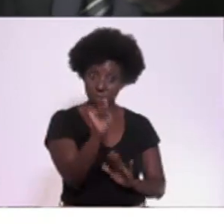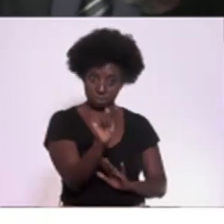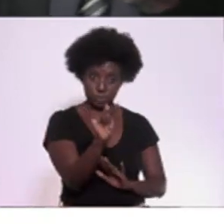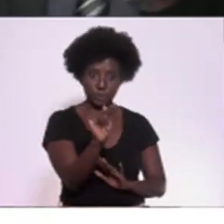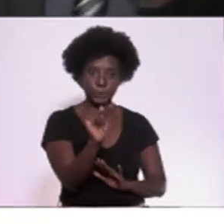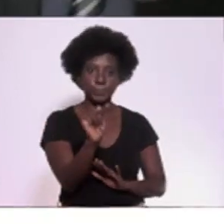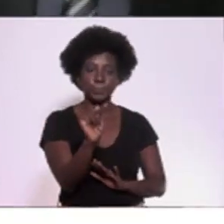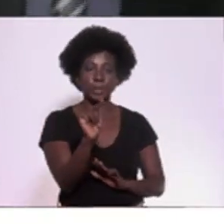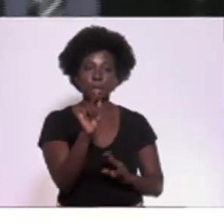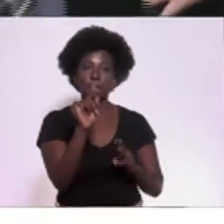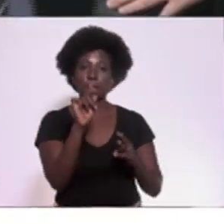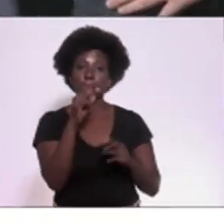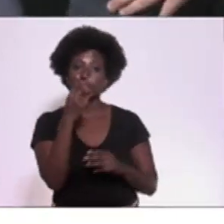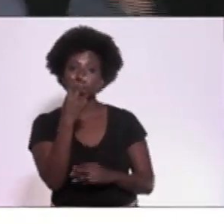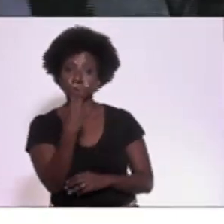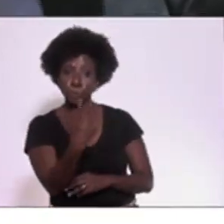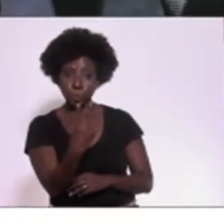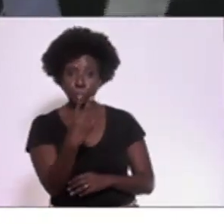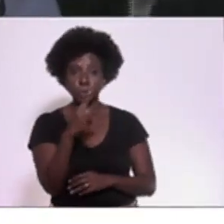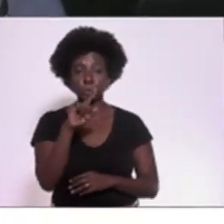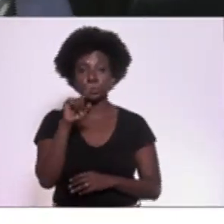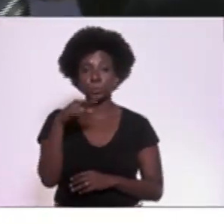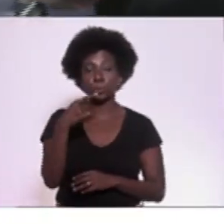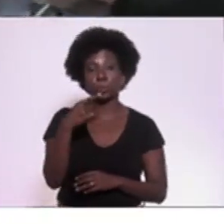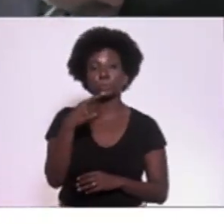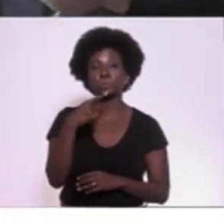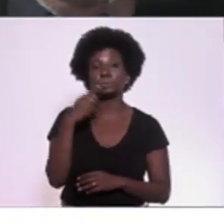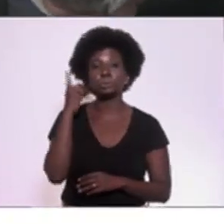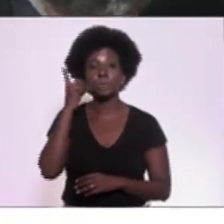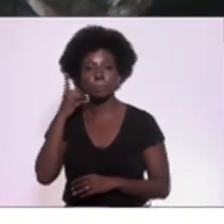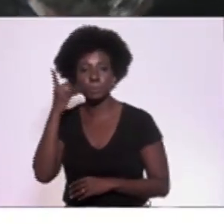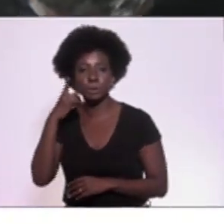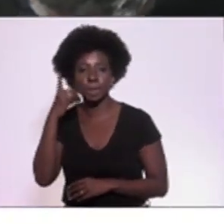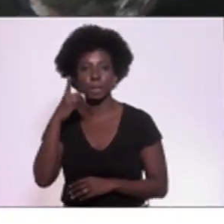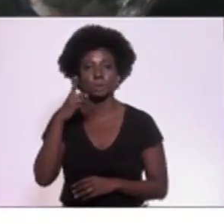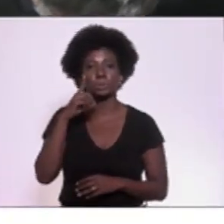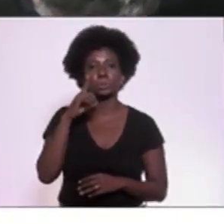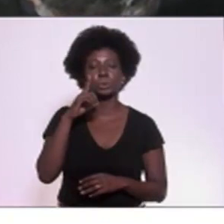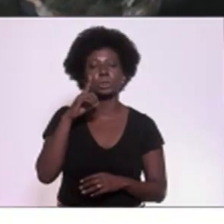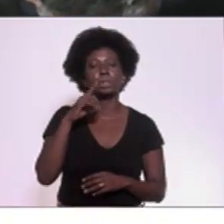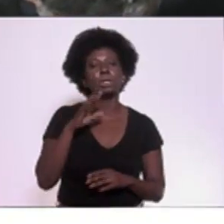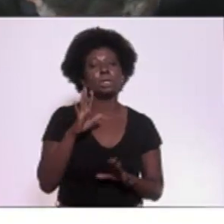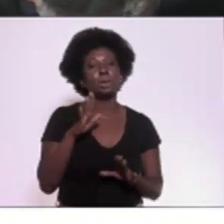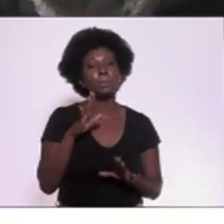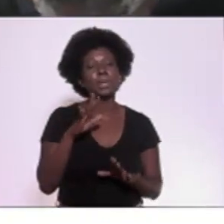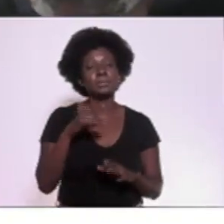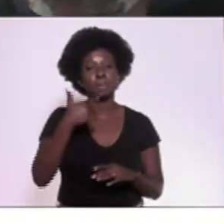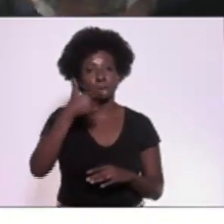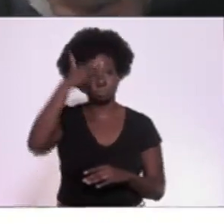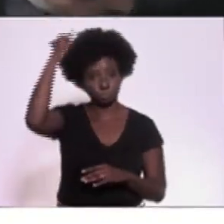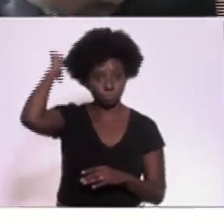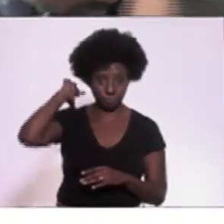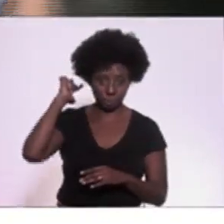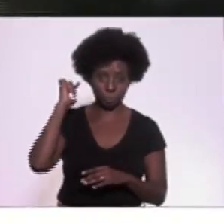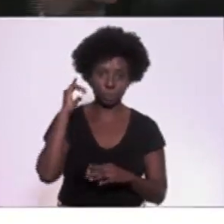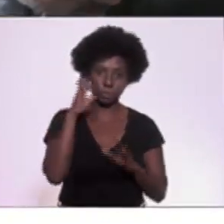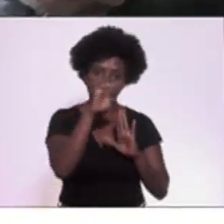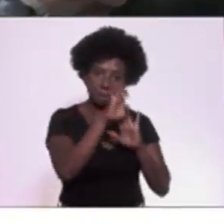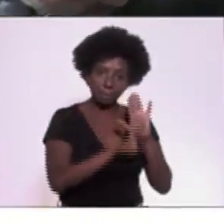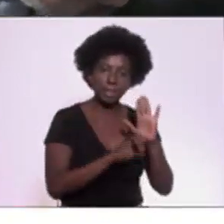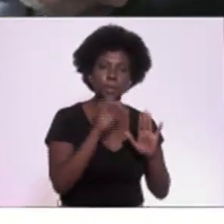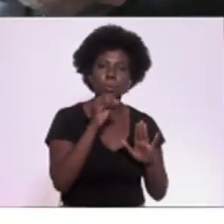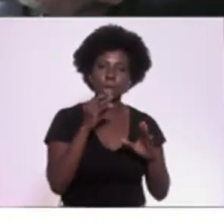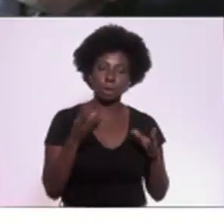Paulo e 2 emendas do deputado Zeidan Lula. Na verdade, as emendas do deputado Luiz Paulo é a